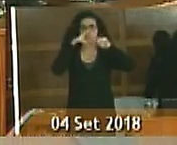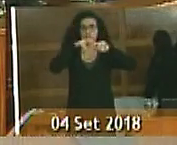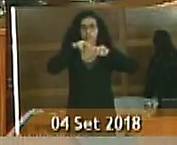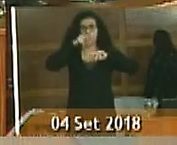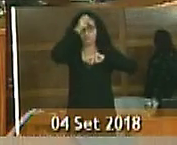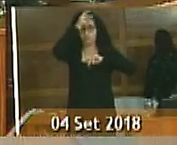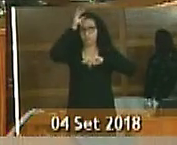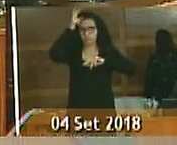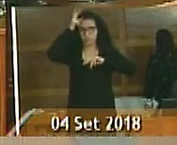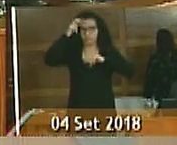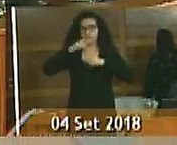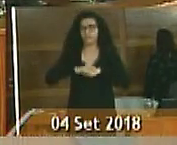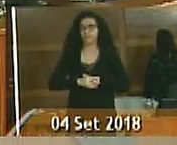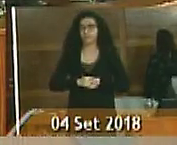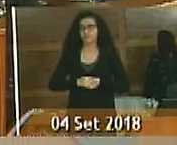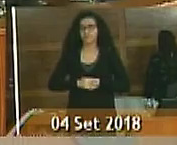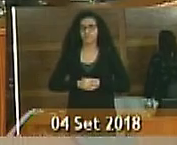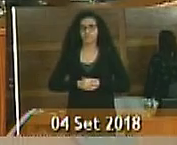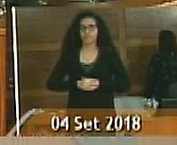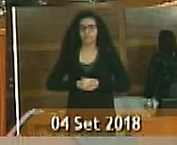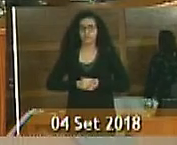recursos públicos.